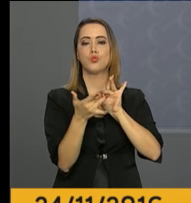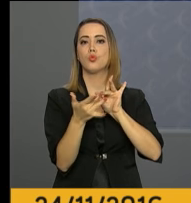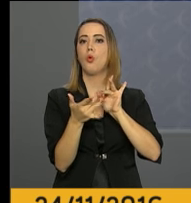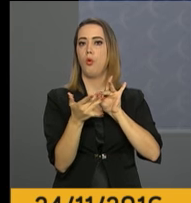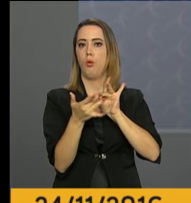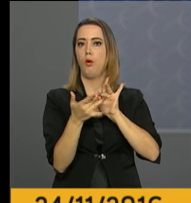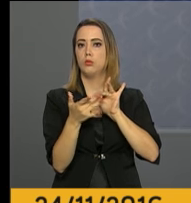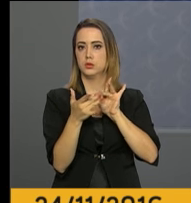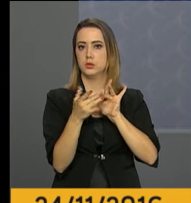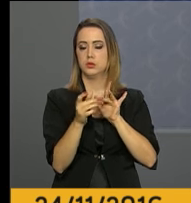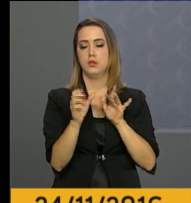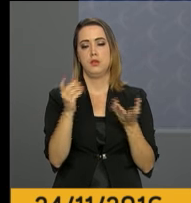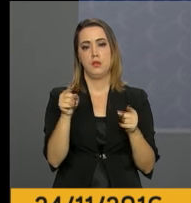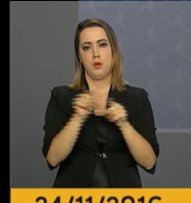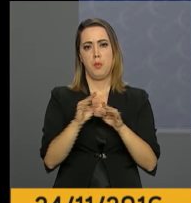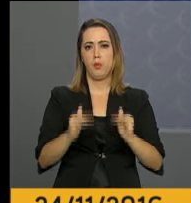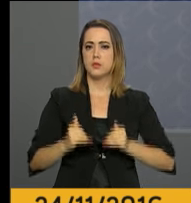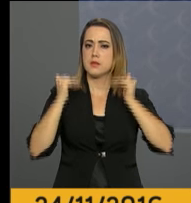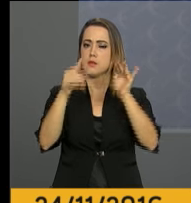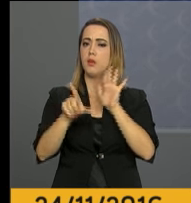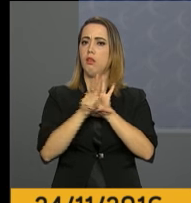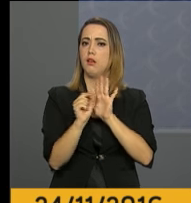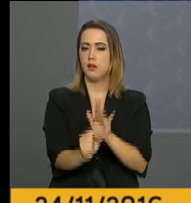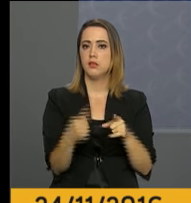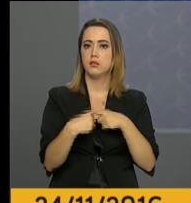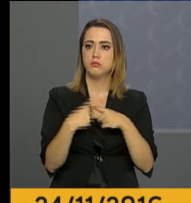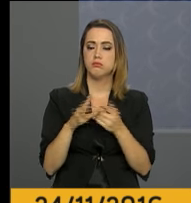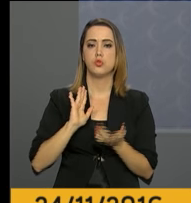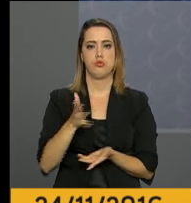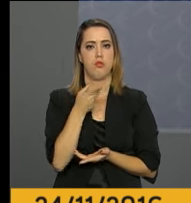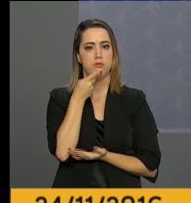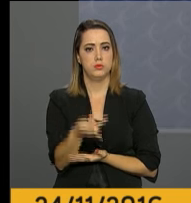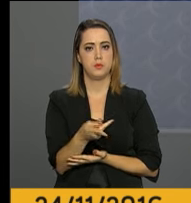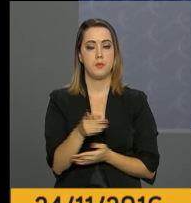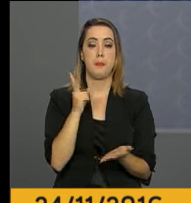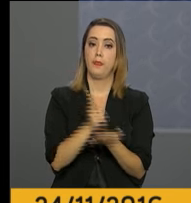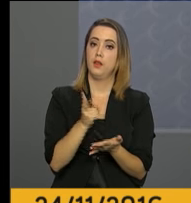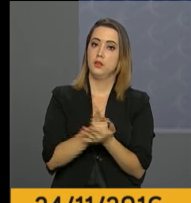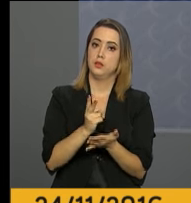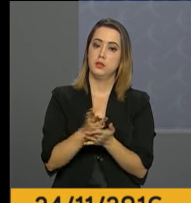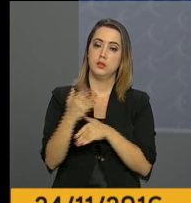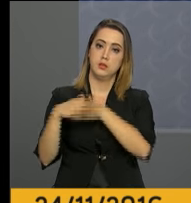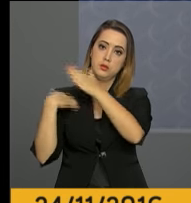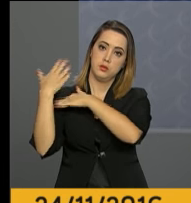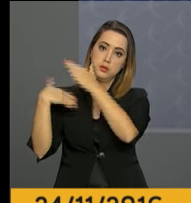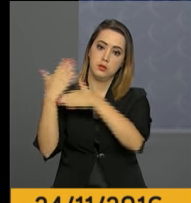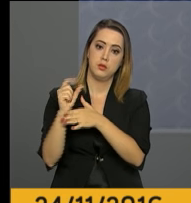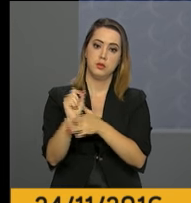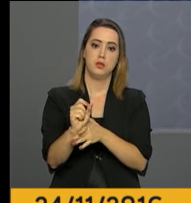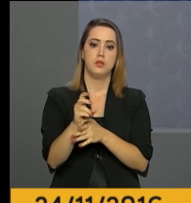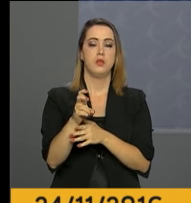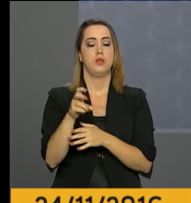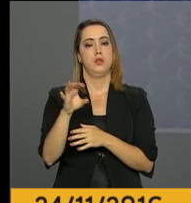partes deveria prevalecer naquele instante mesmo no governo anterior da senhora Presidente da República